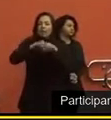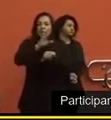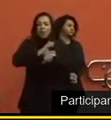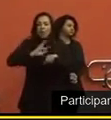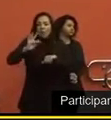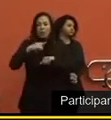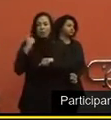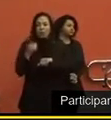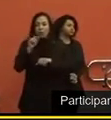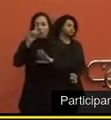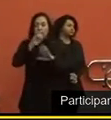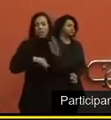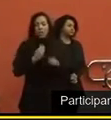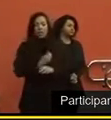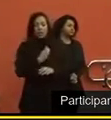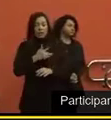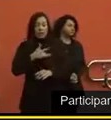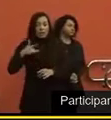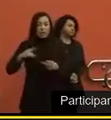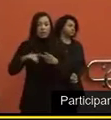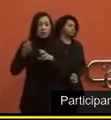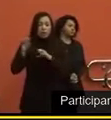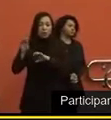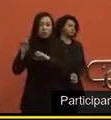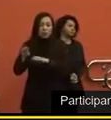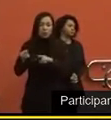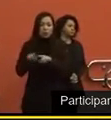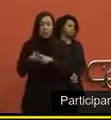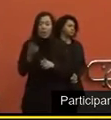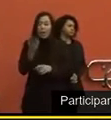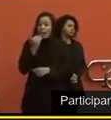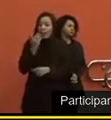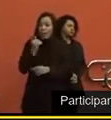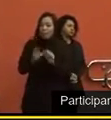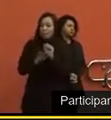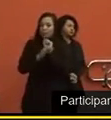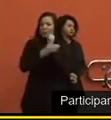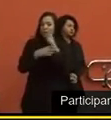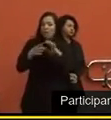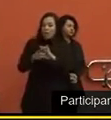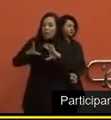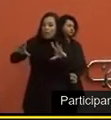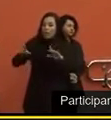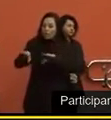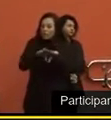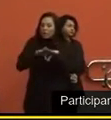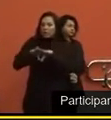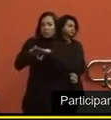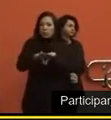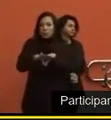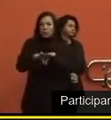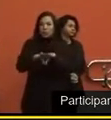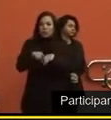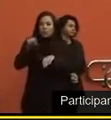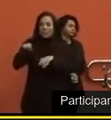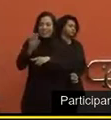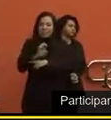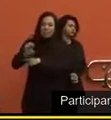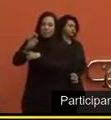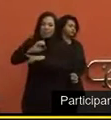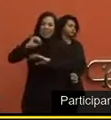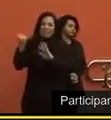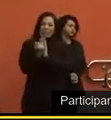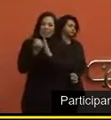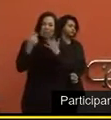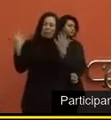Constituição, o direito à vida, à saúde, à educação, à alimentação, segurança, liberdade e igualdade, em um Estado marcado